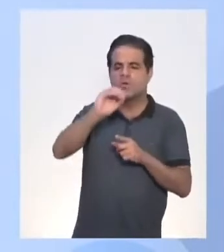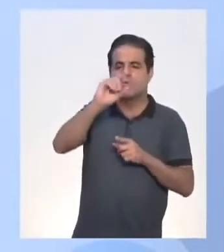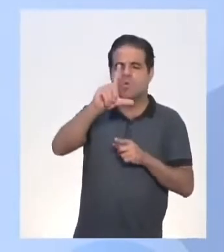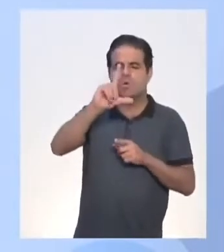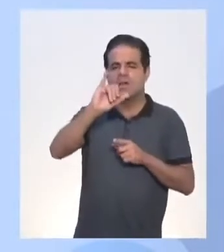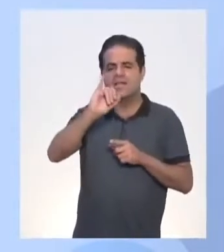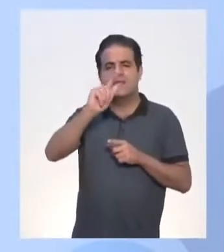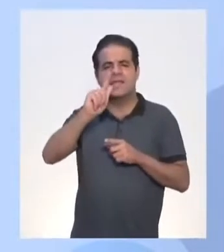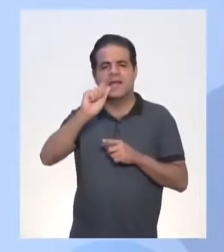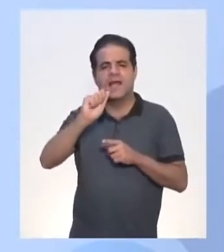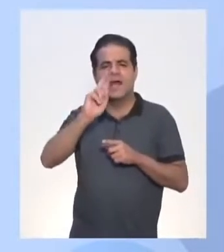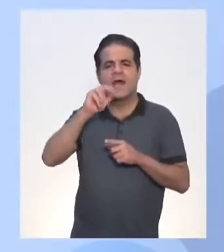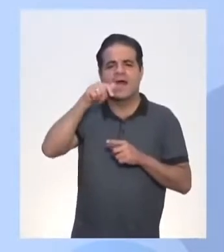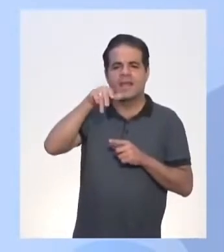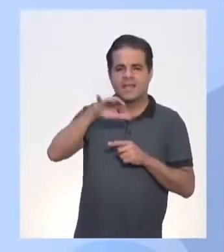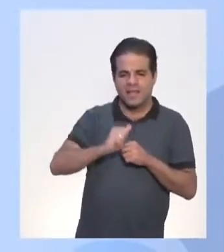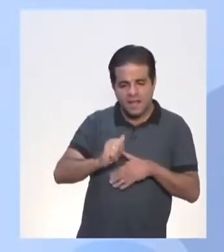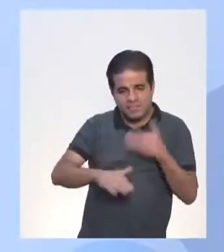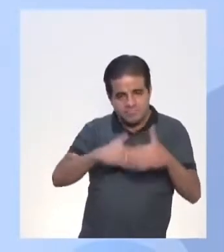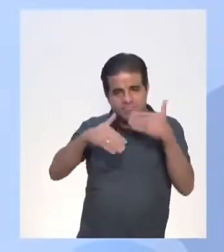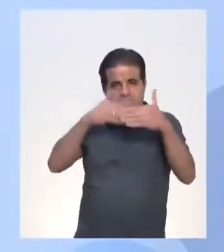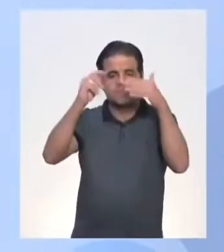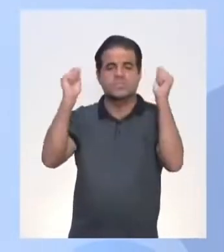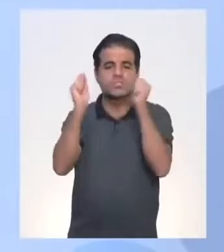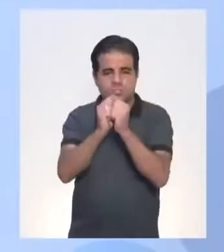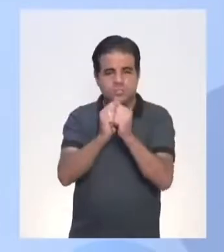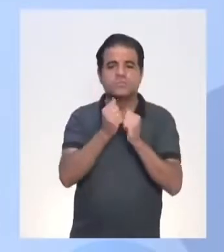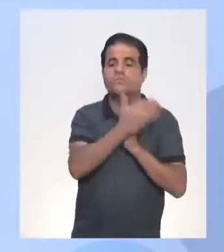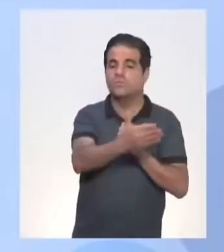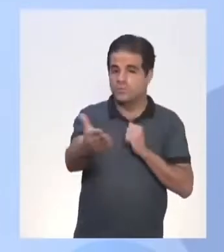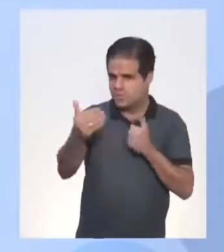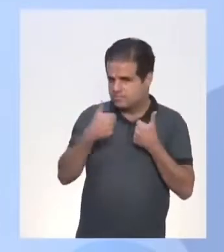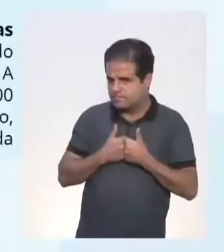Oligárquica, que estaremos desenvolvendo com vocês. Próxima tela.